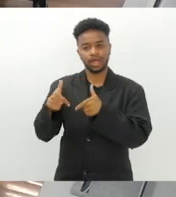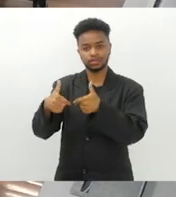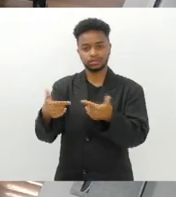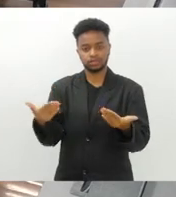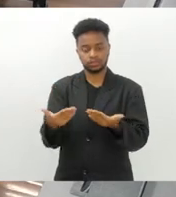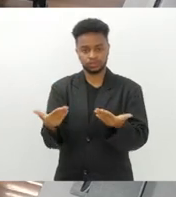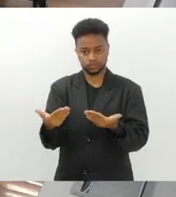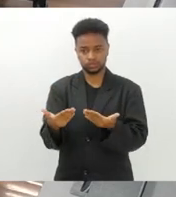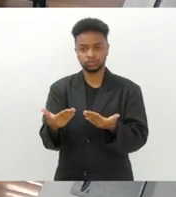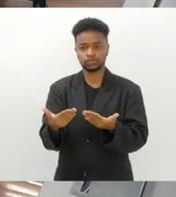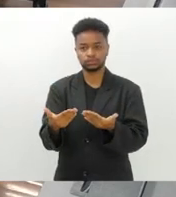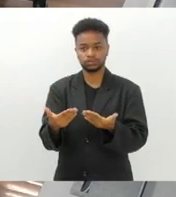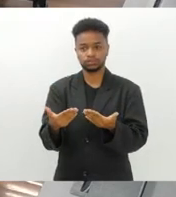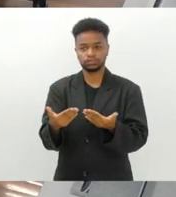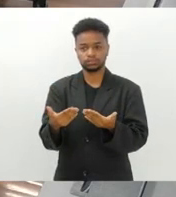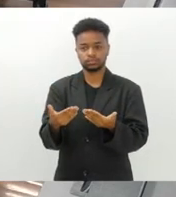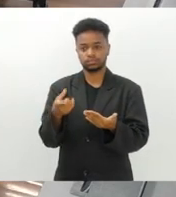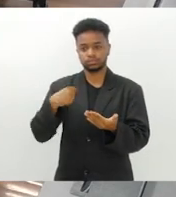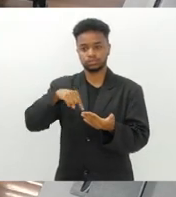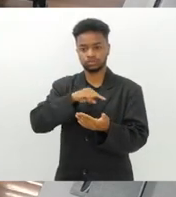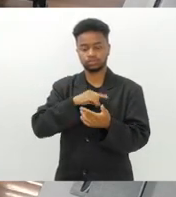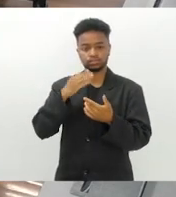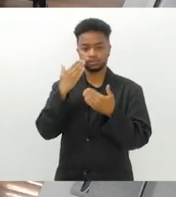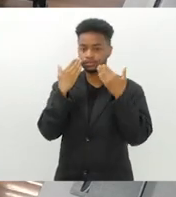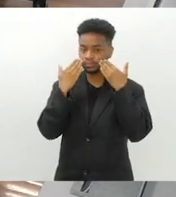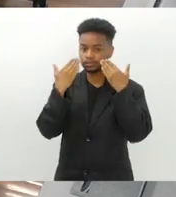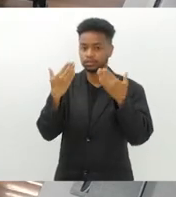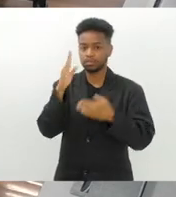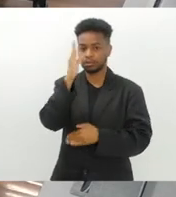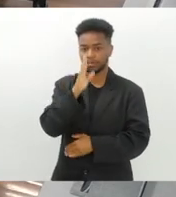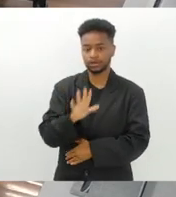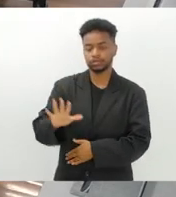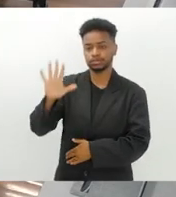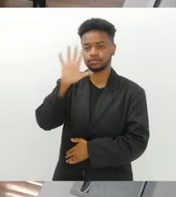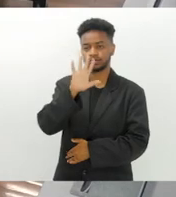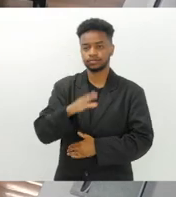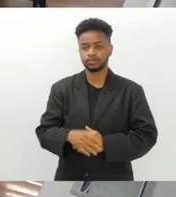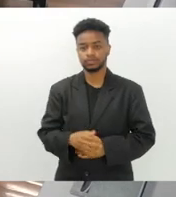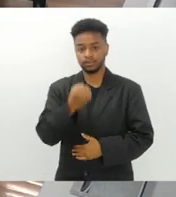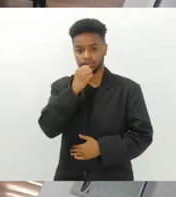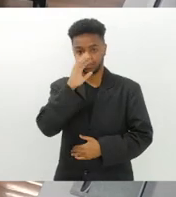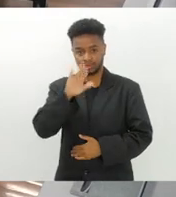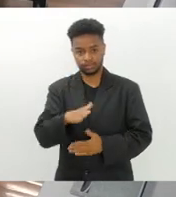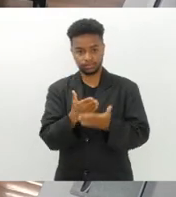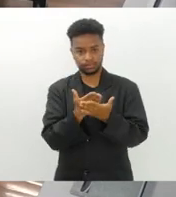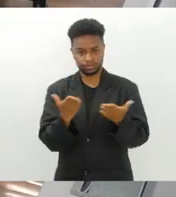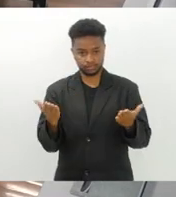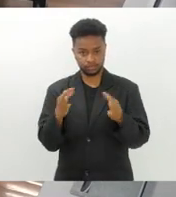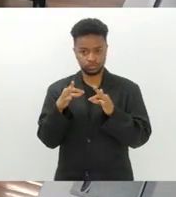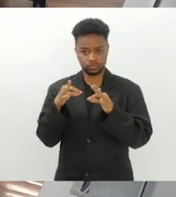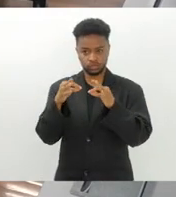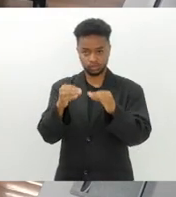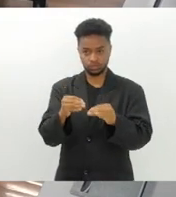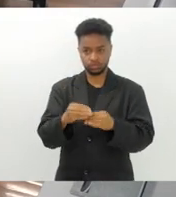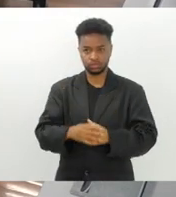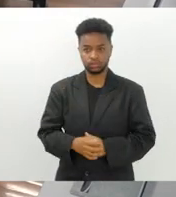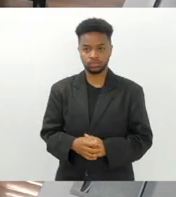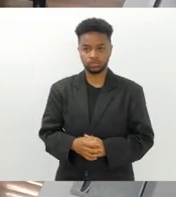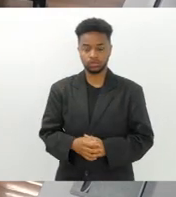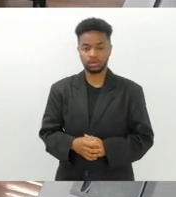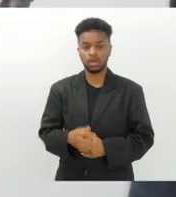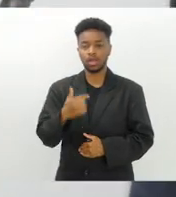hoje é apresentada para todo o Brasil. Boa tarde a todos. Eu